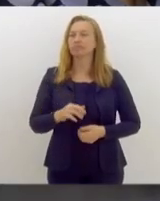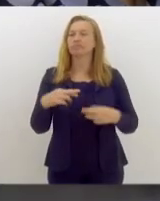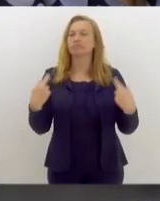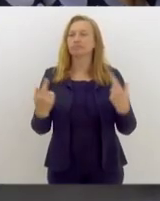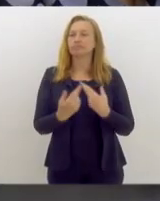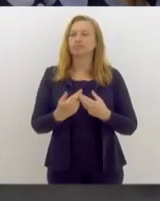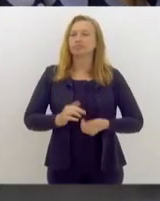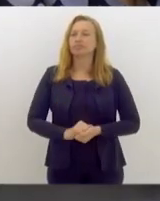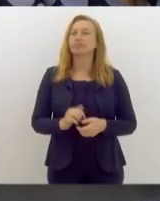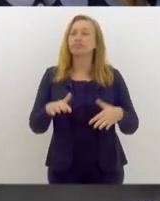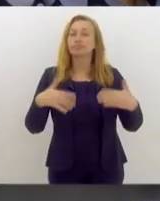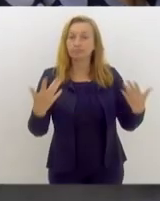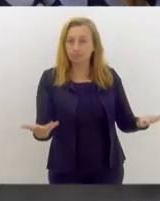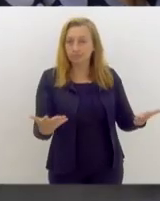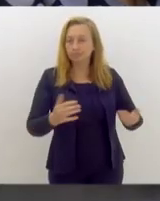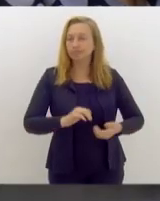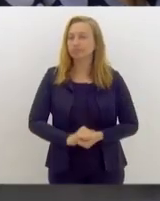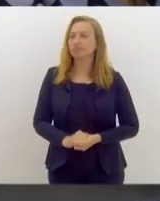Então, eu,